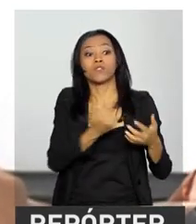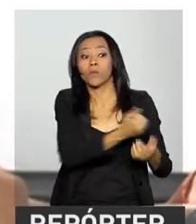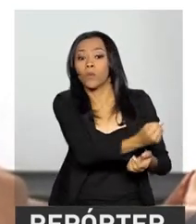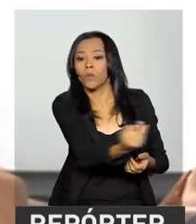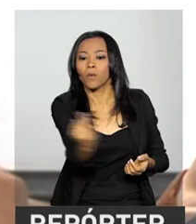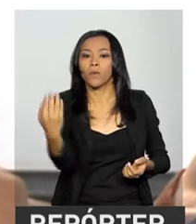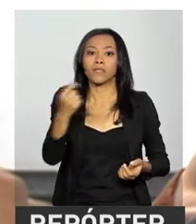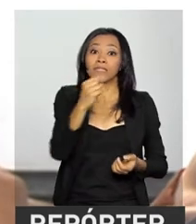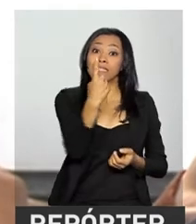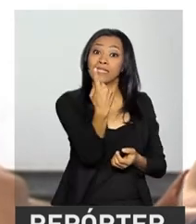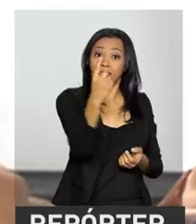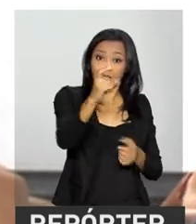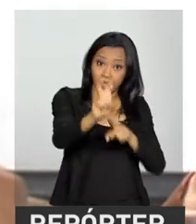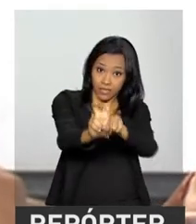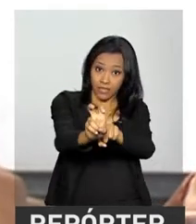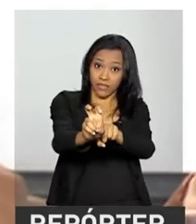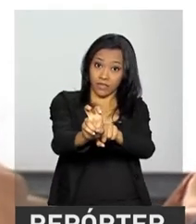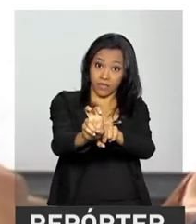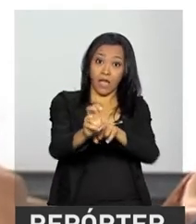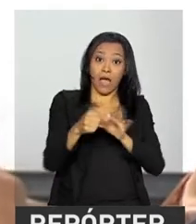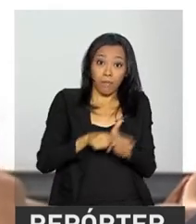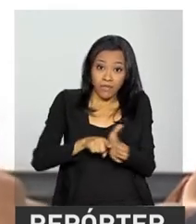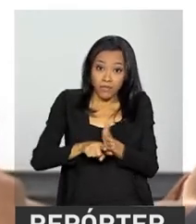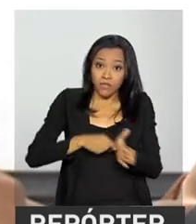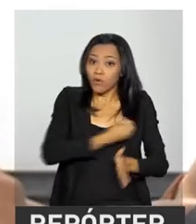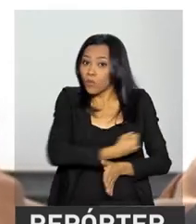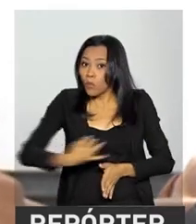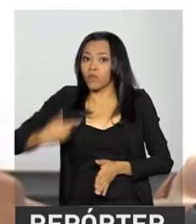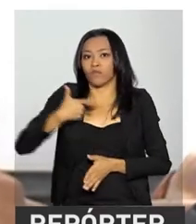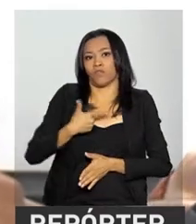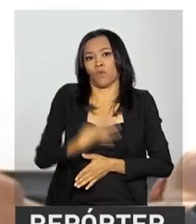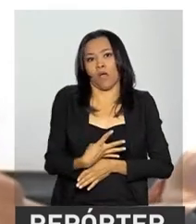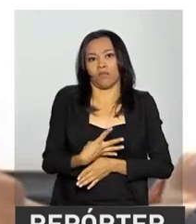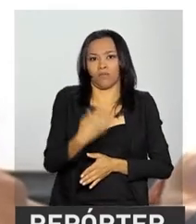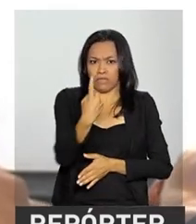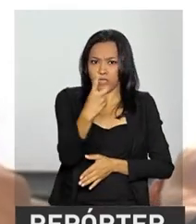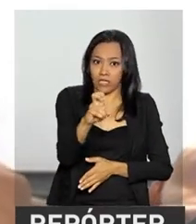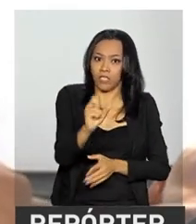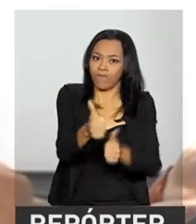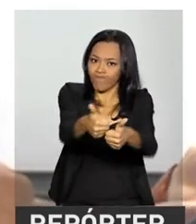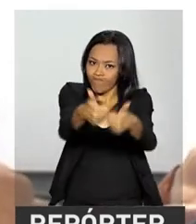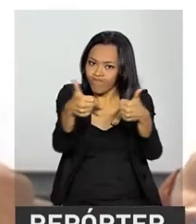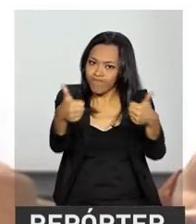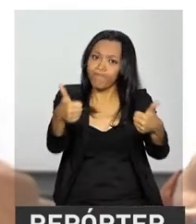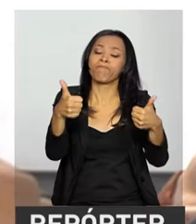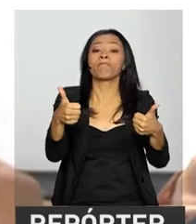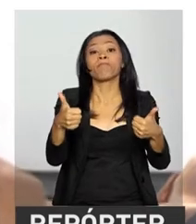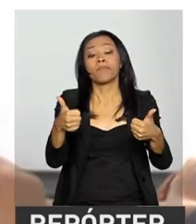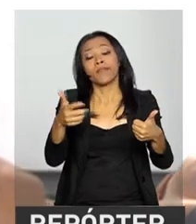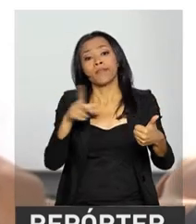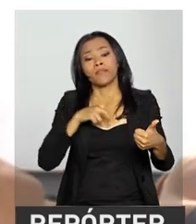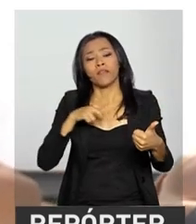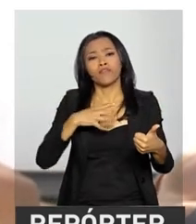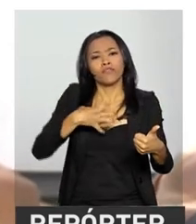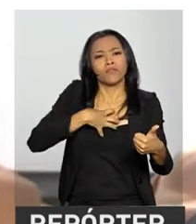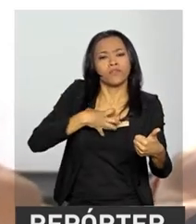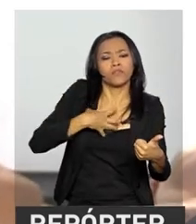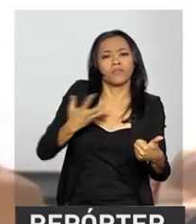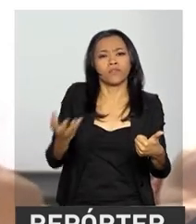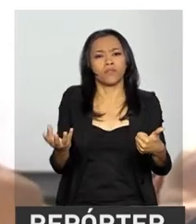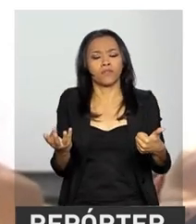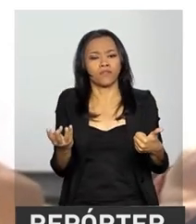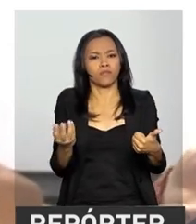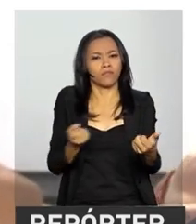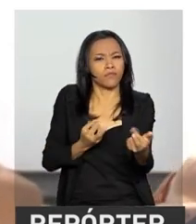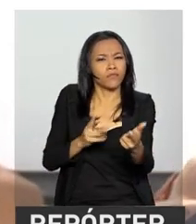atividade das 24 que têm seus resultados ajustados sazonalmente avançando a produção comportamento inclusive diferente a do que